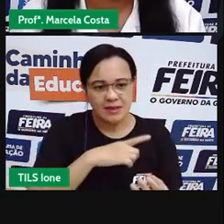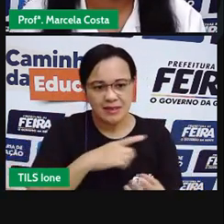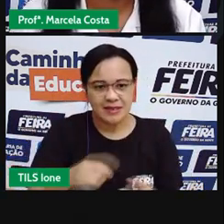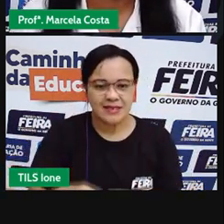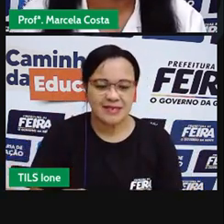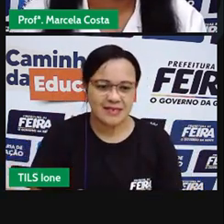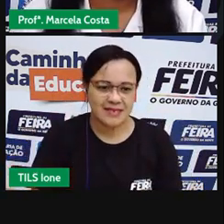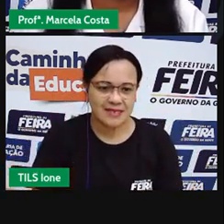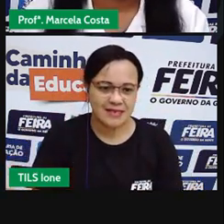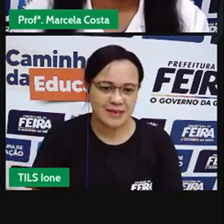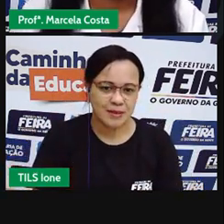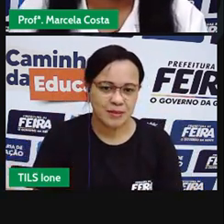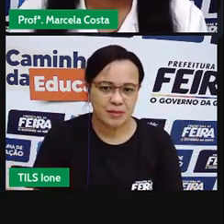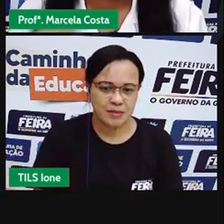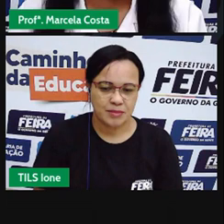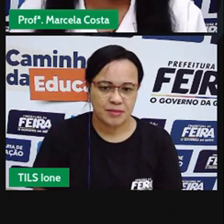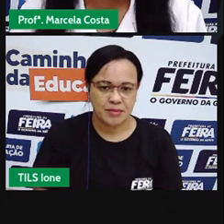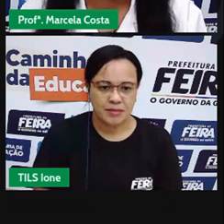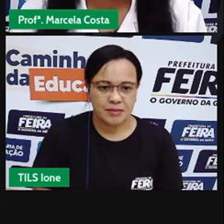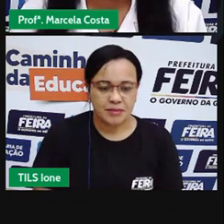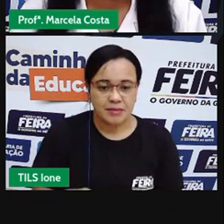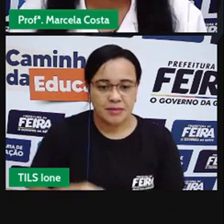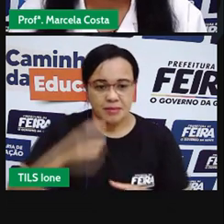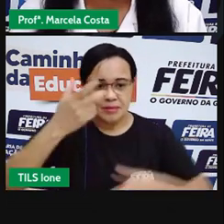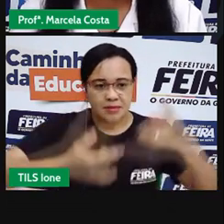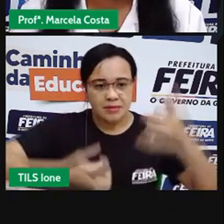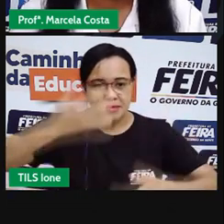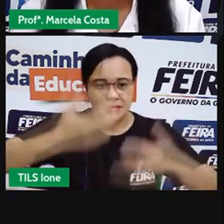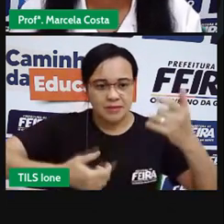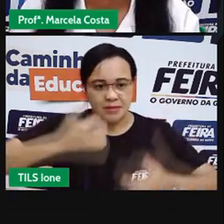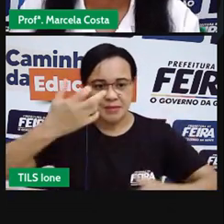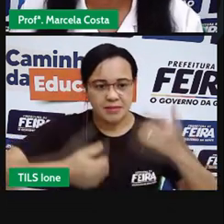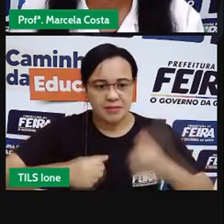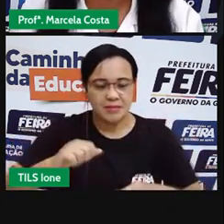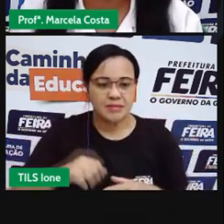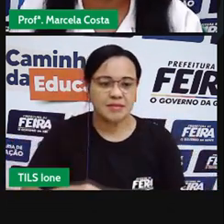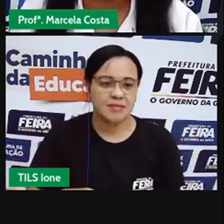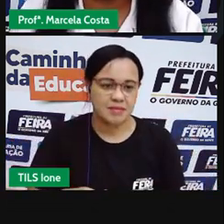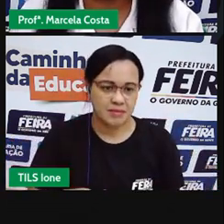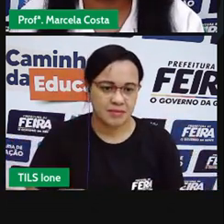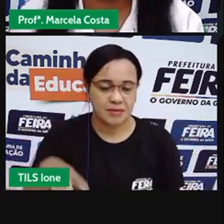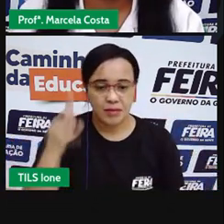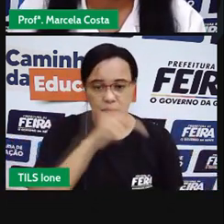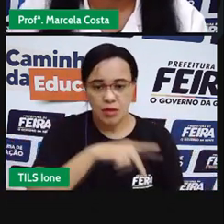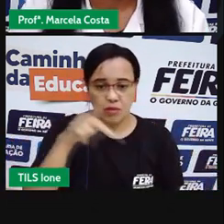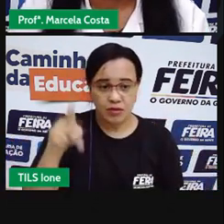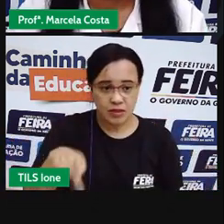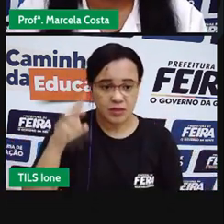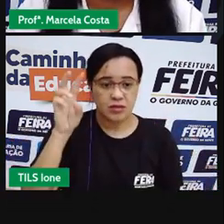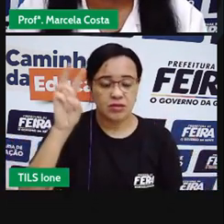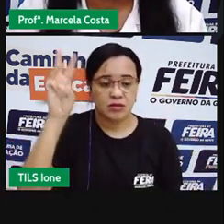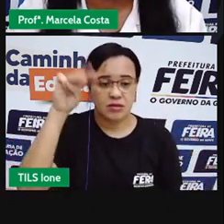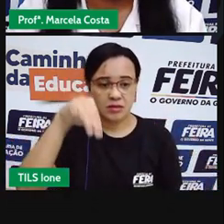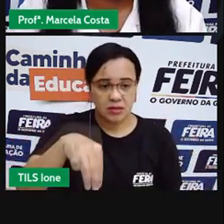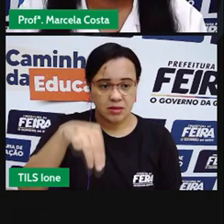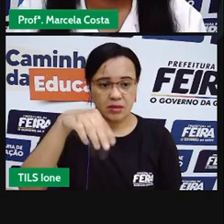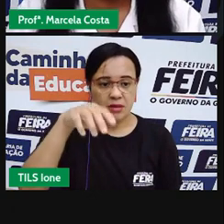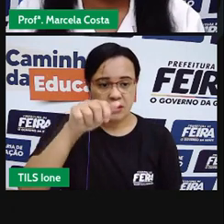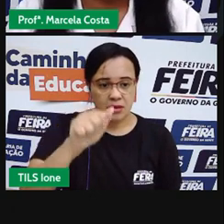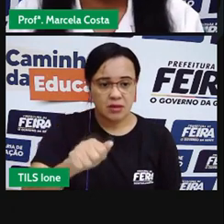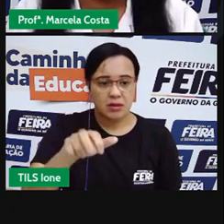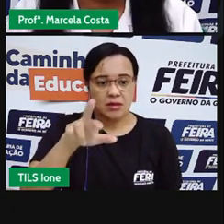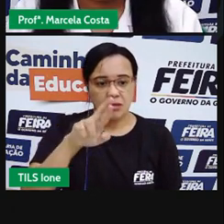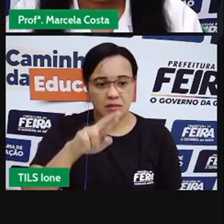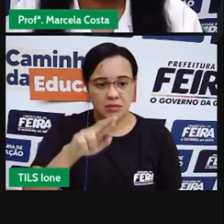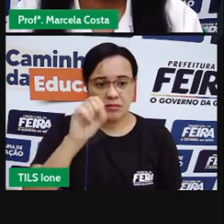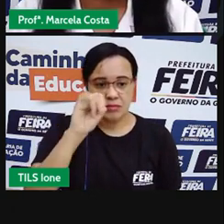está sendo contado, né? Foi feita a leitura pela professora Marisa. E ela